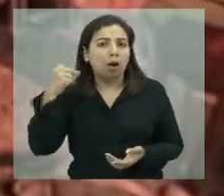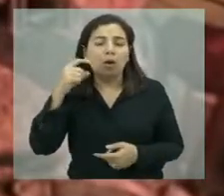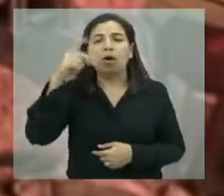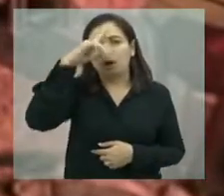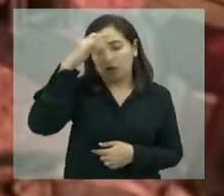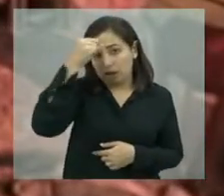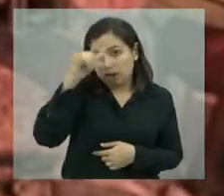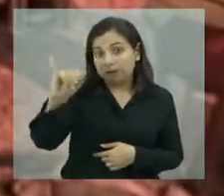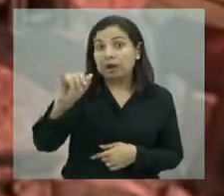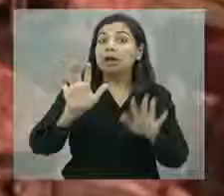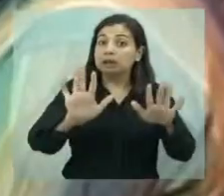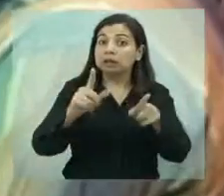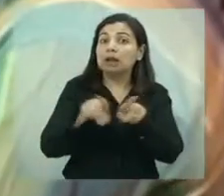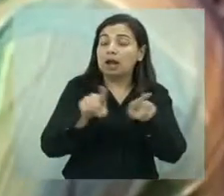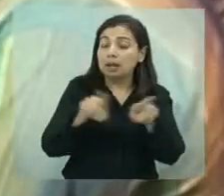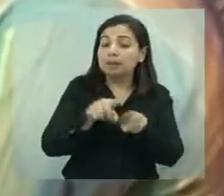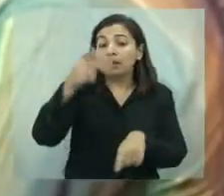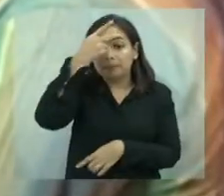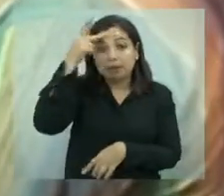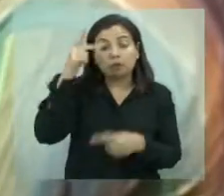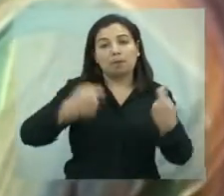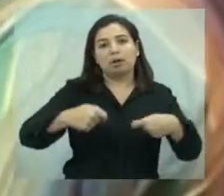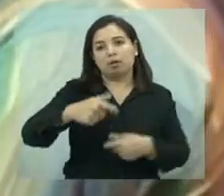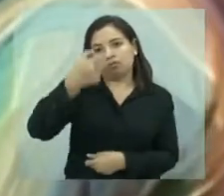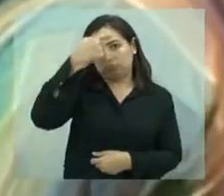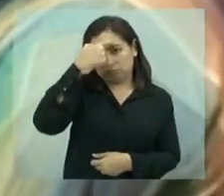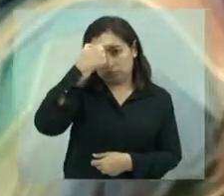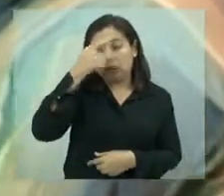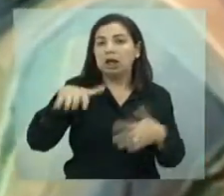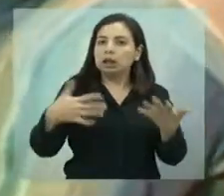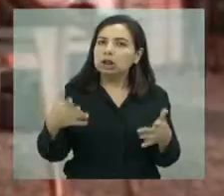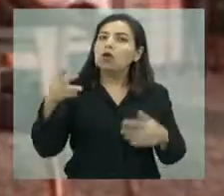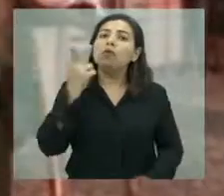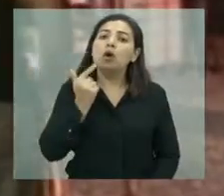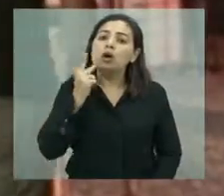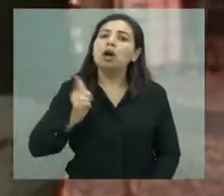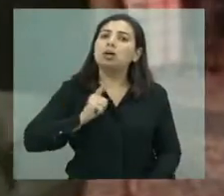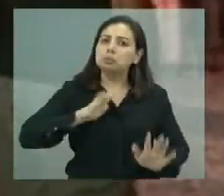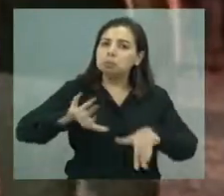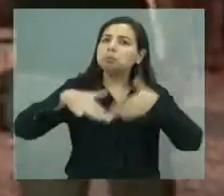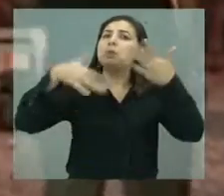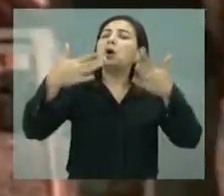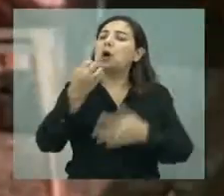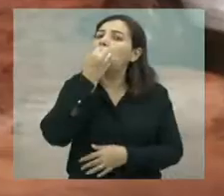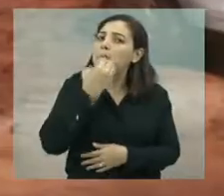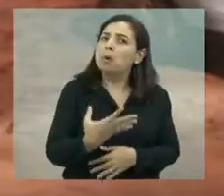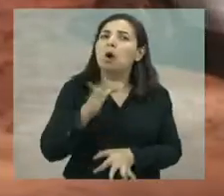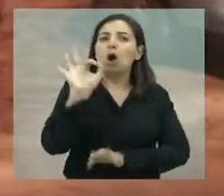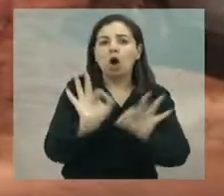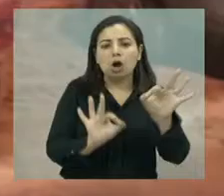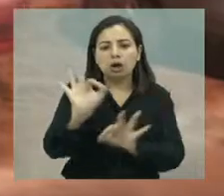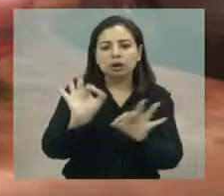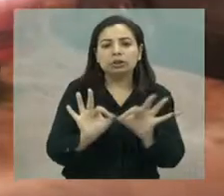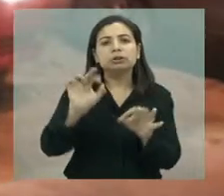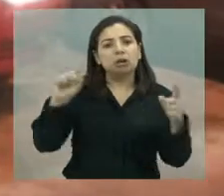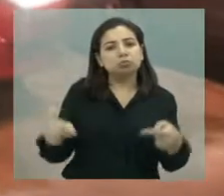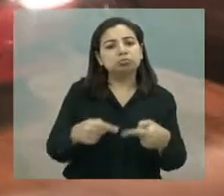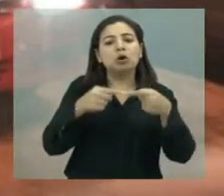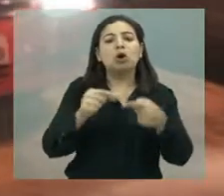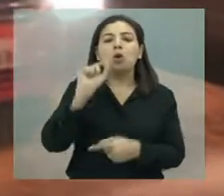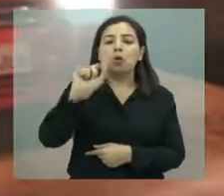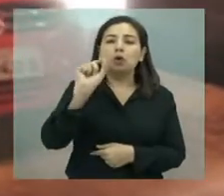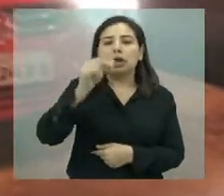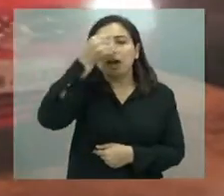em respeitar o que determina a lei, Fortaleza vem avançando para uma cidade cada vez mais organizada quando o assunto